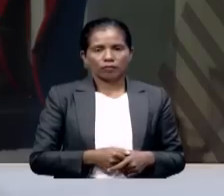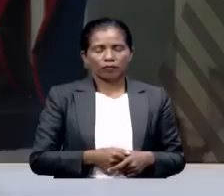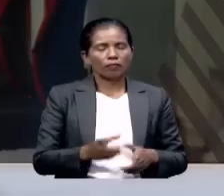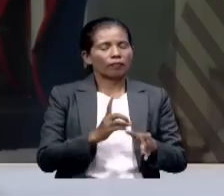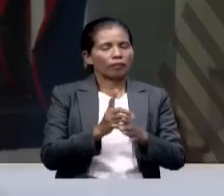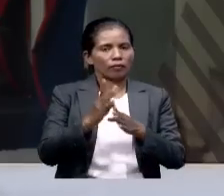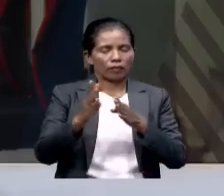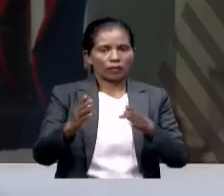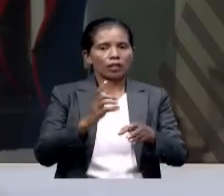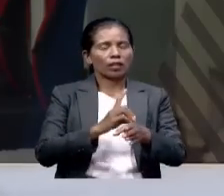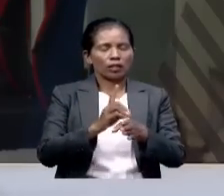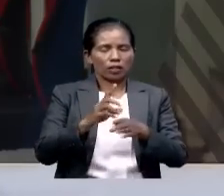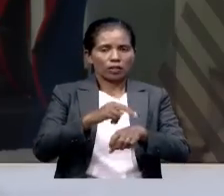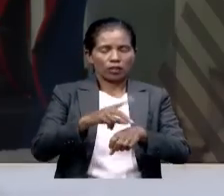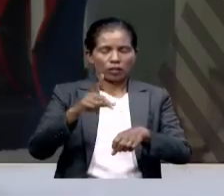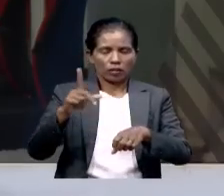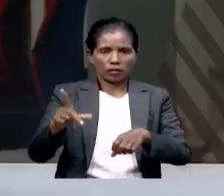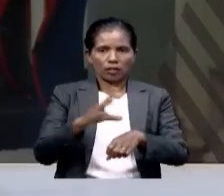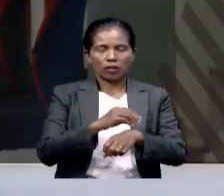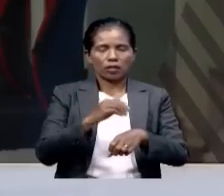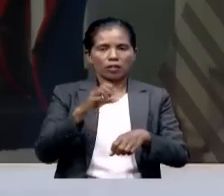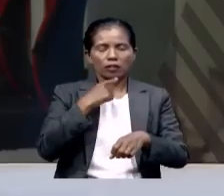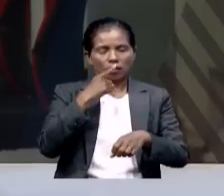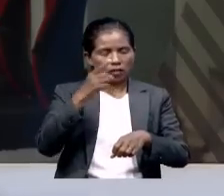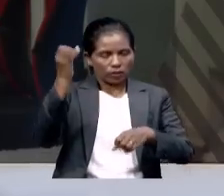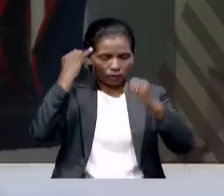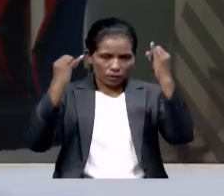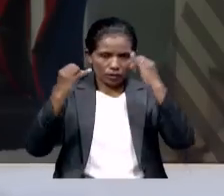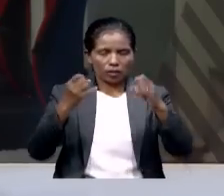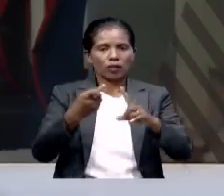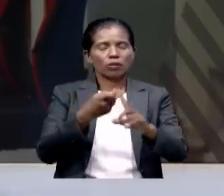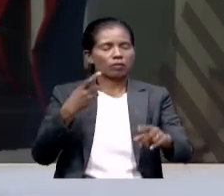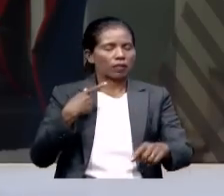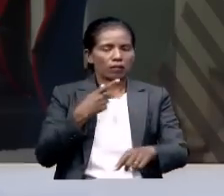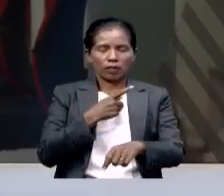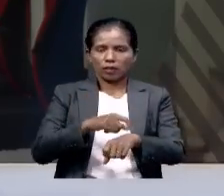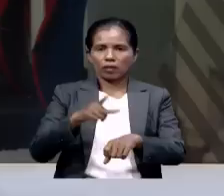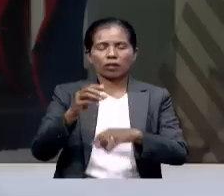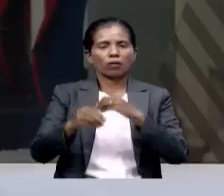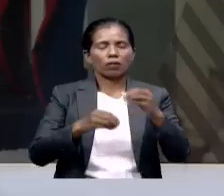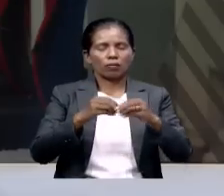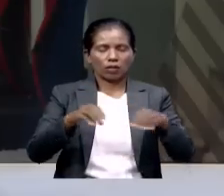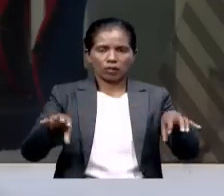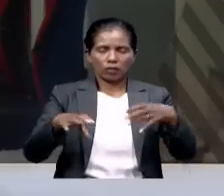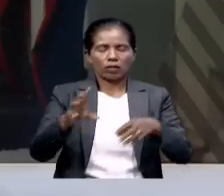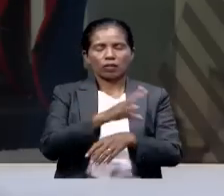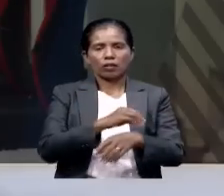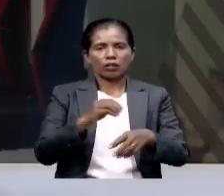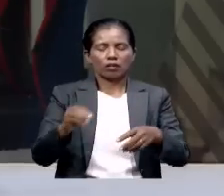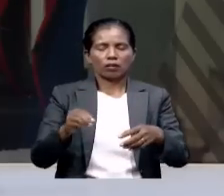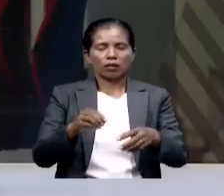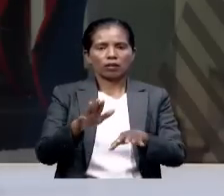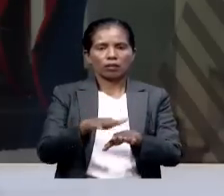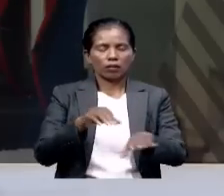Diretor Direção Nacional Emprego Exterior rejeita informações do Parlamento Nacional quando o sistema manipulação recrutamento